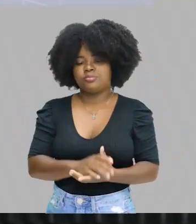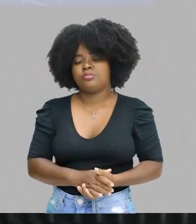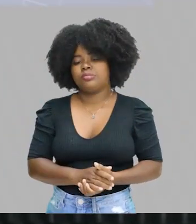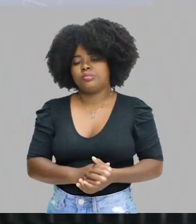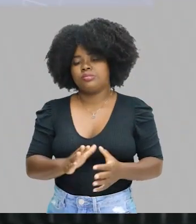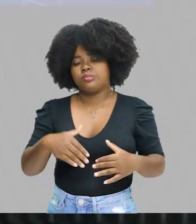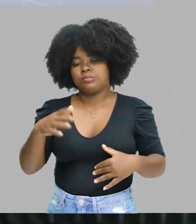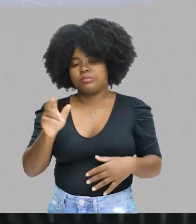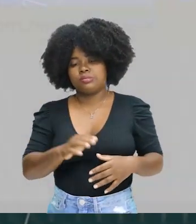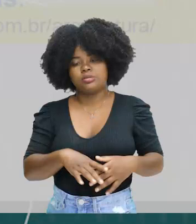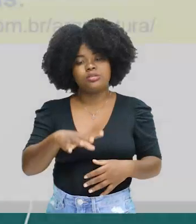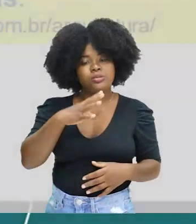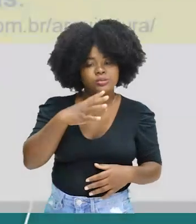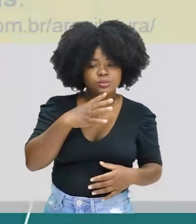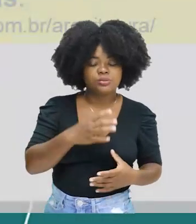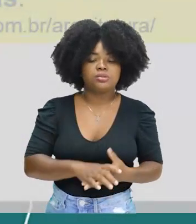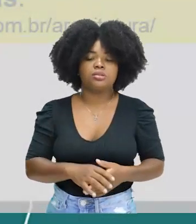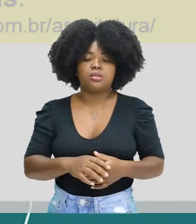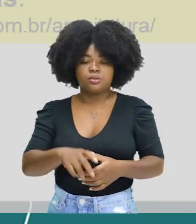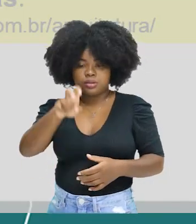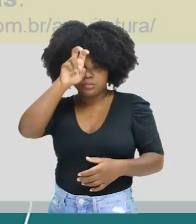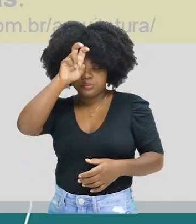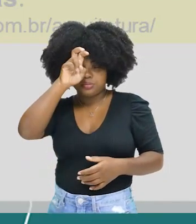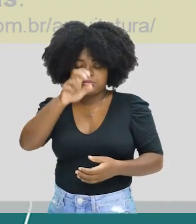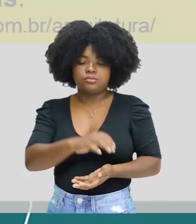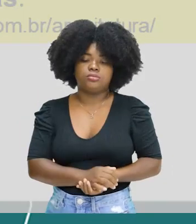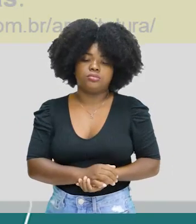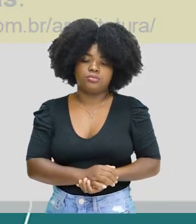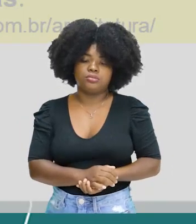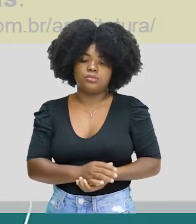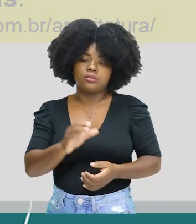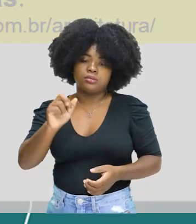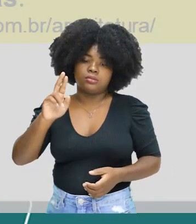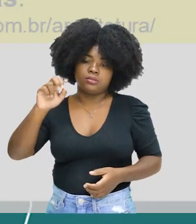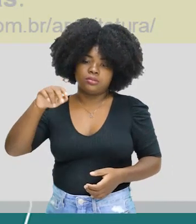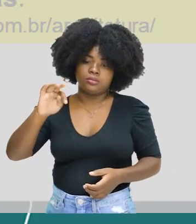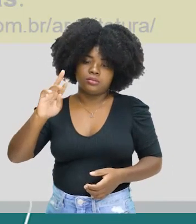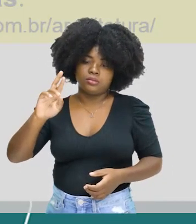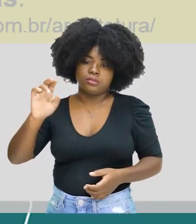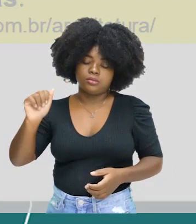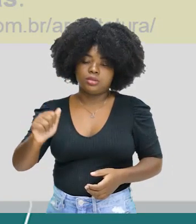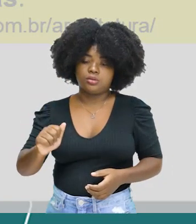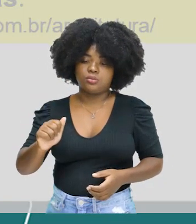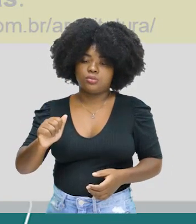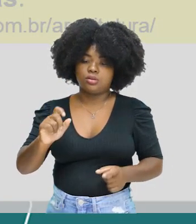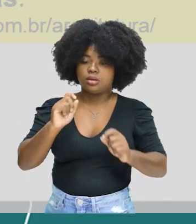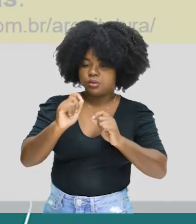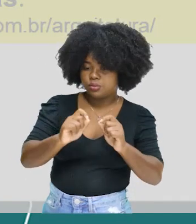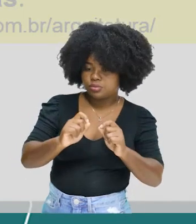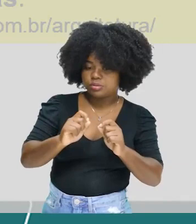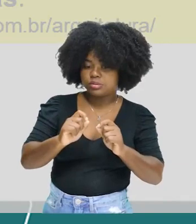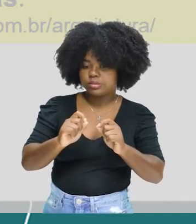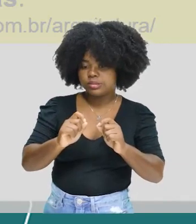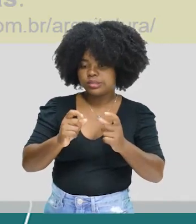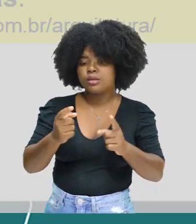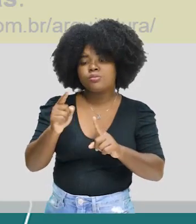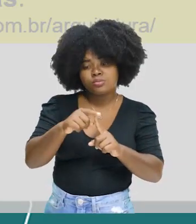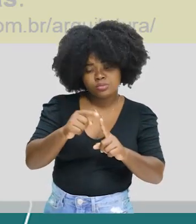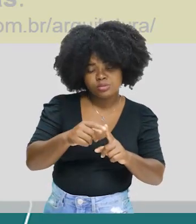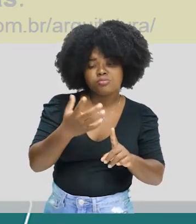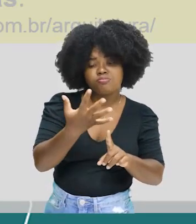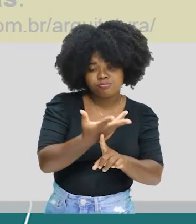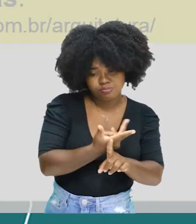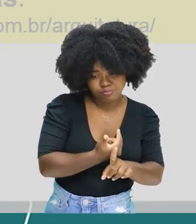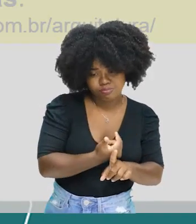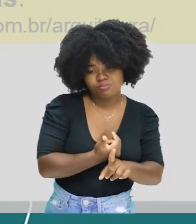mais proeminentes. E aí a gente está falando do Egito. A arquitetura, por si só, ela é uma manifestação de arte que não